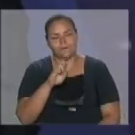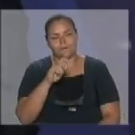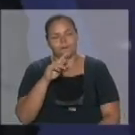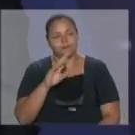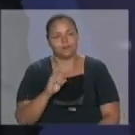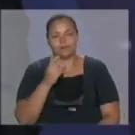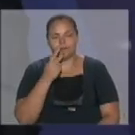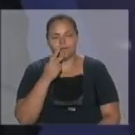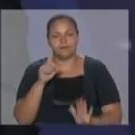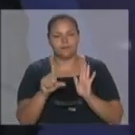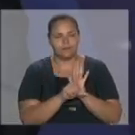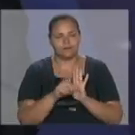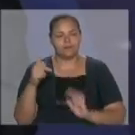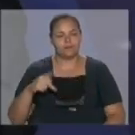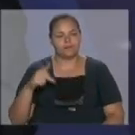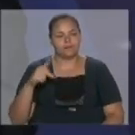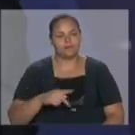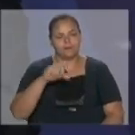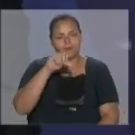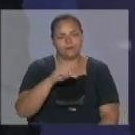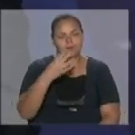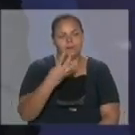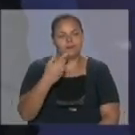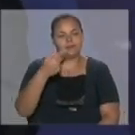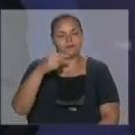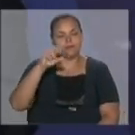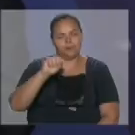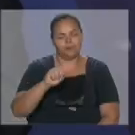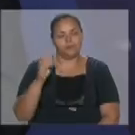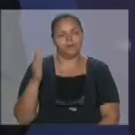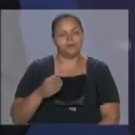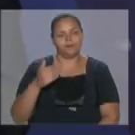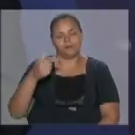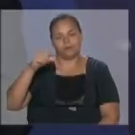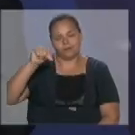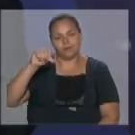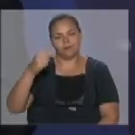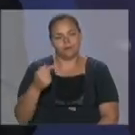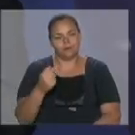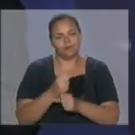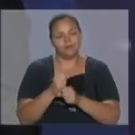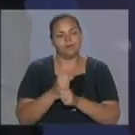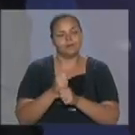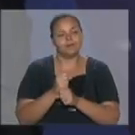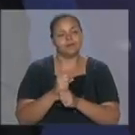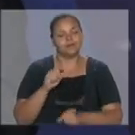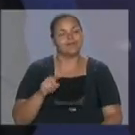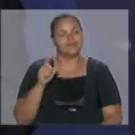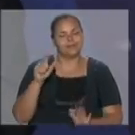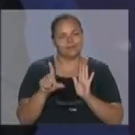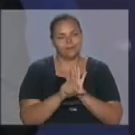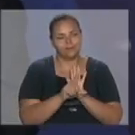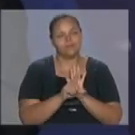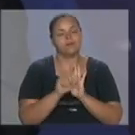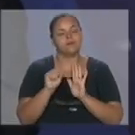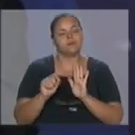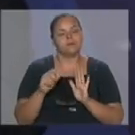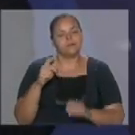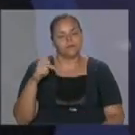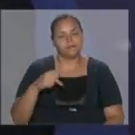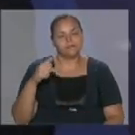da Lei do Petróleo, da Lei 9.478, de 97. Essa lei quebra o monopólio da